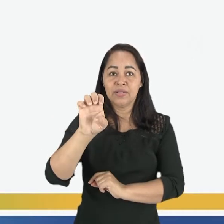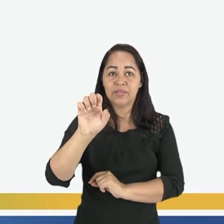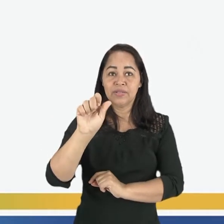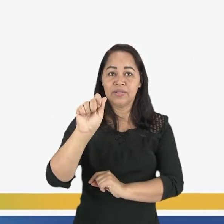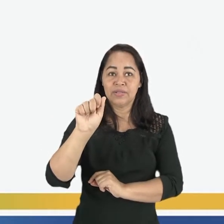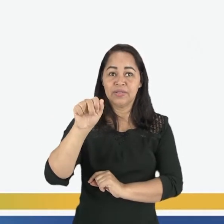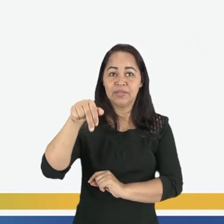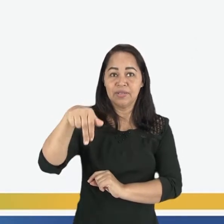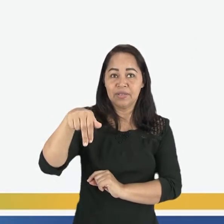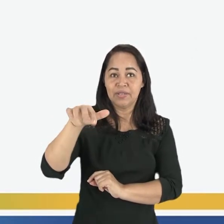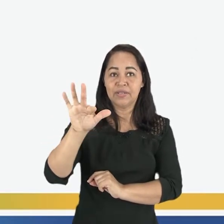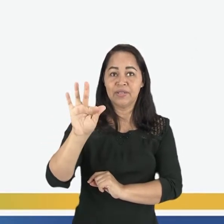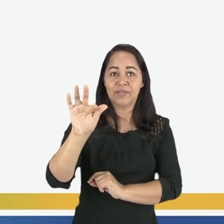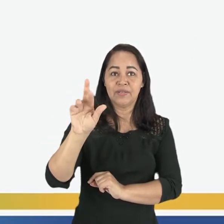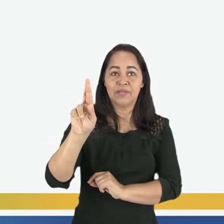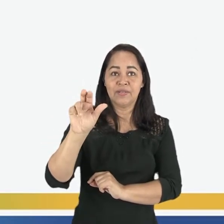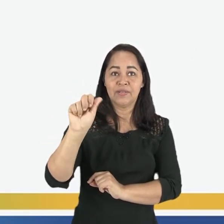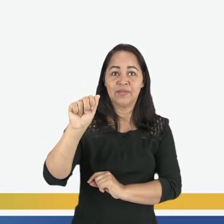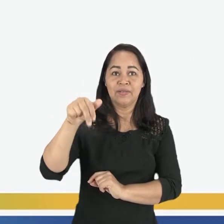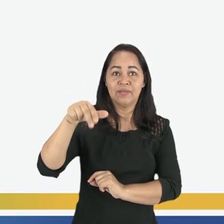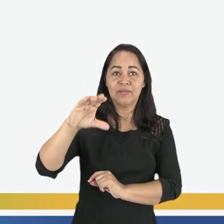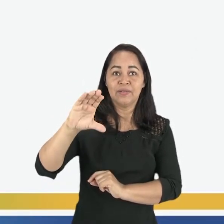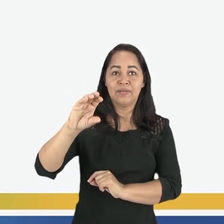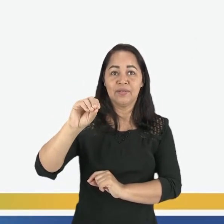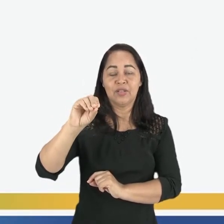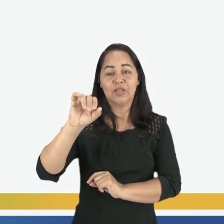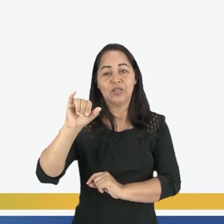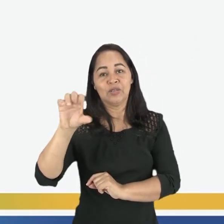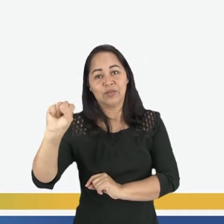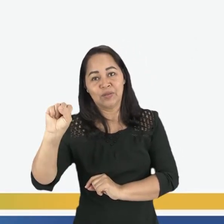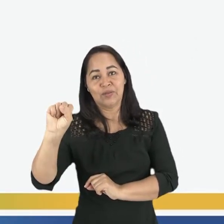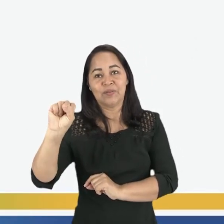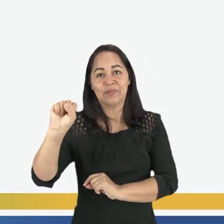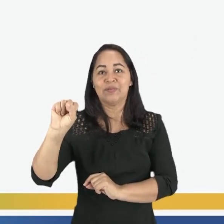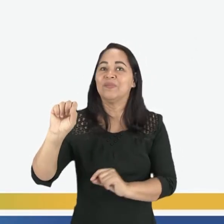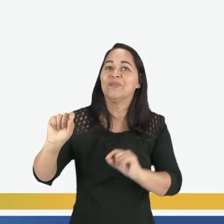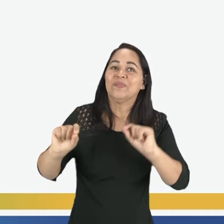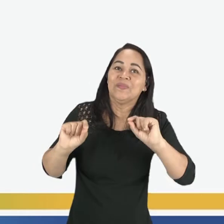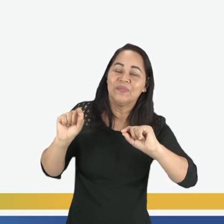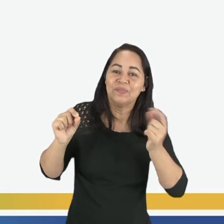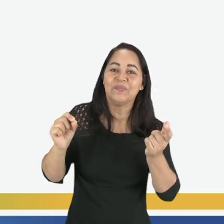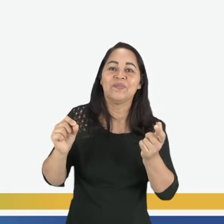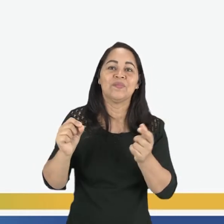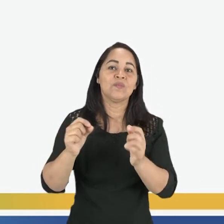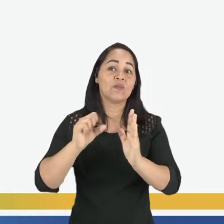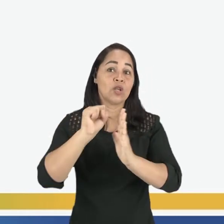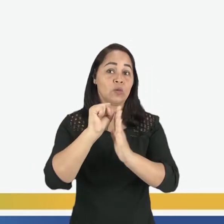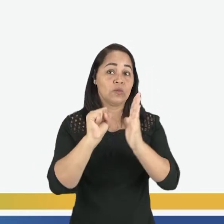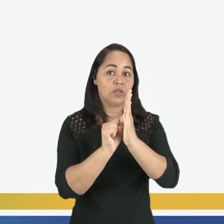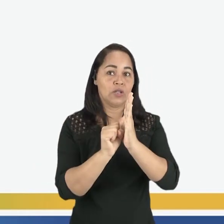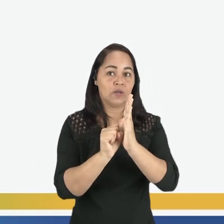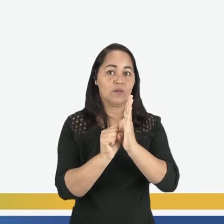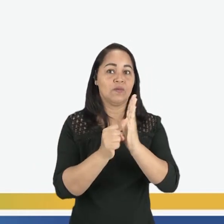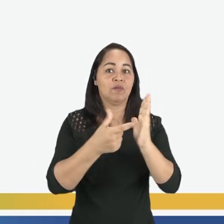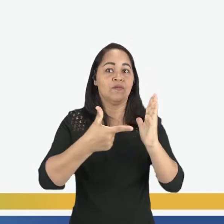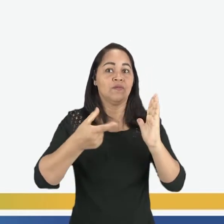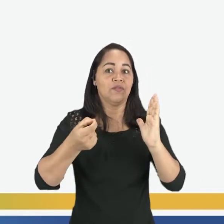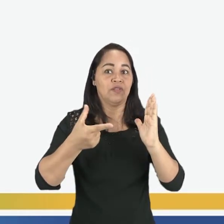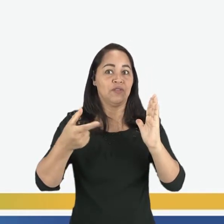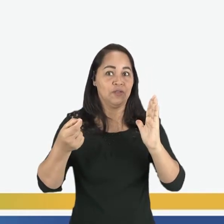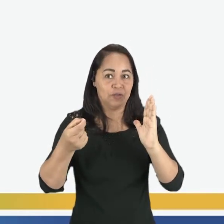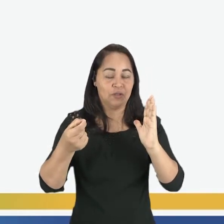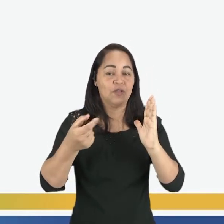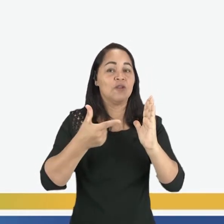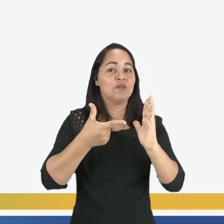de uma pedra que continha inscrições de hieróglifos e sua tradução no grego. Já